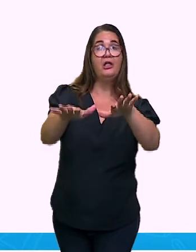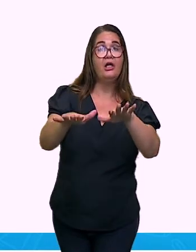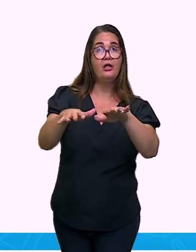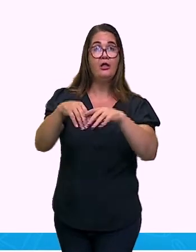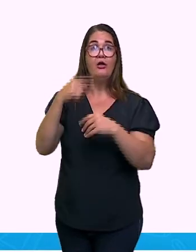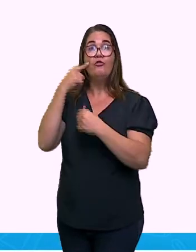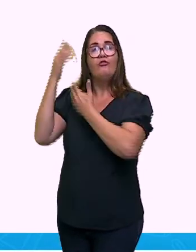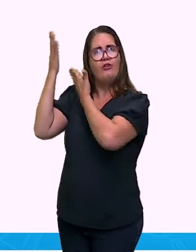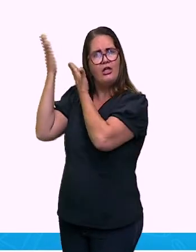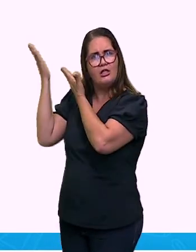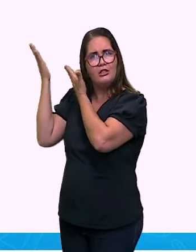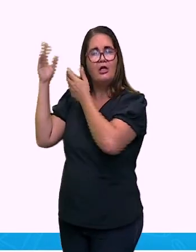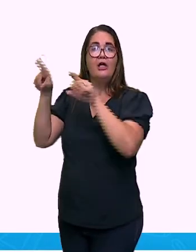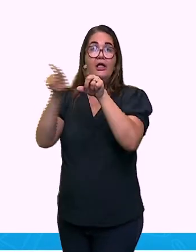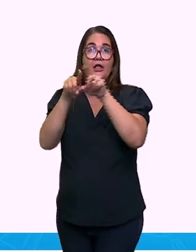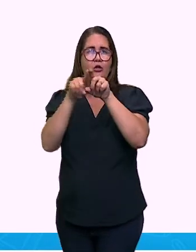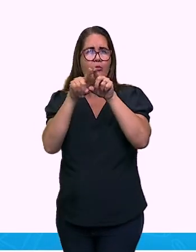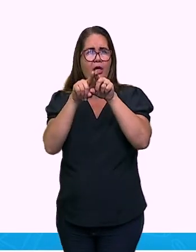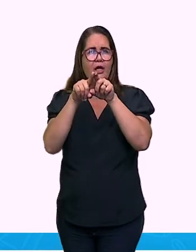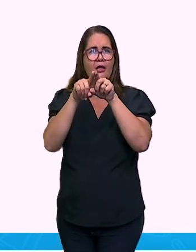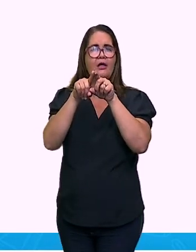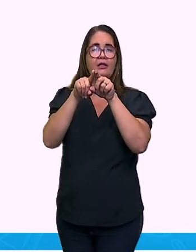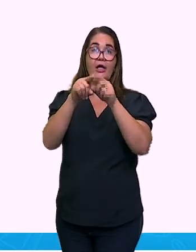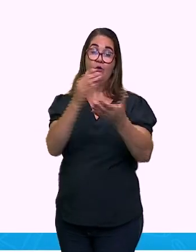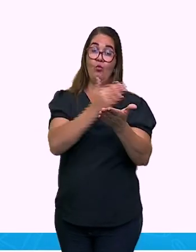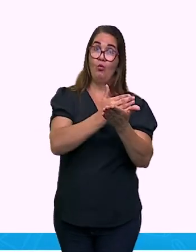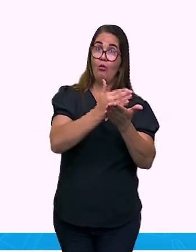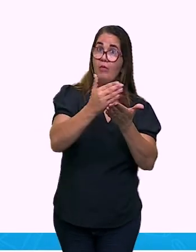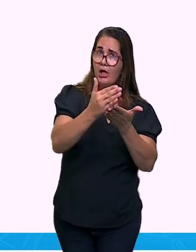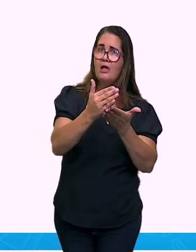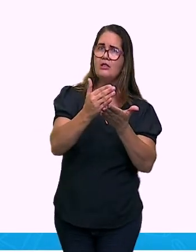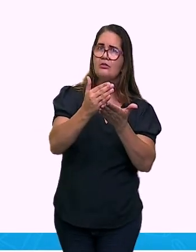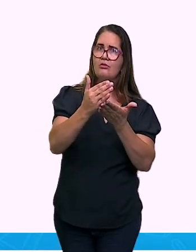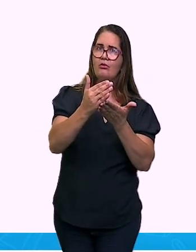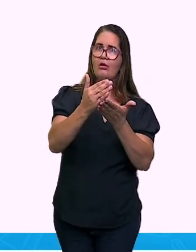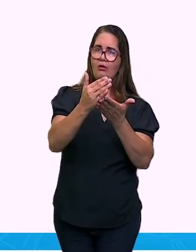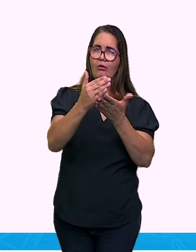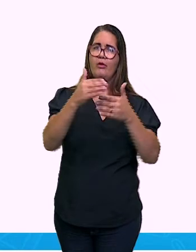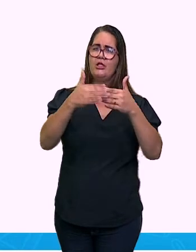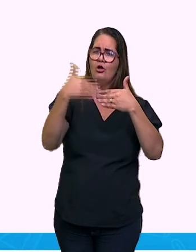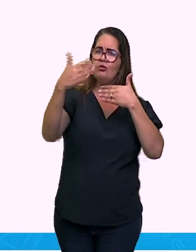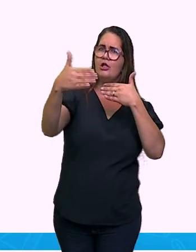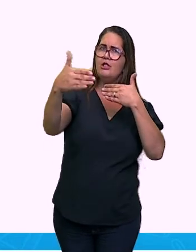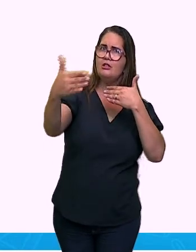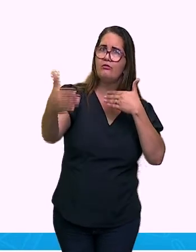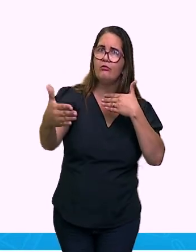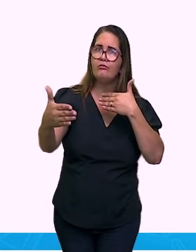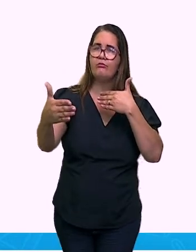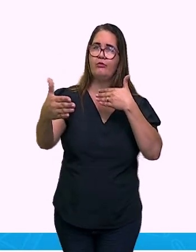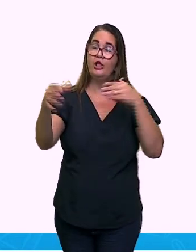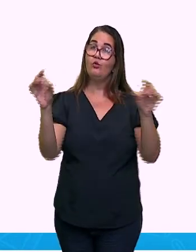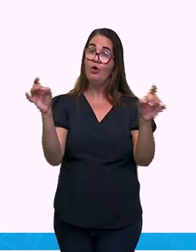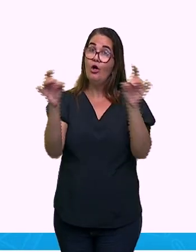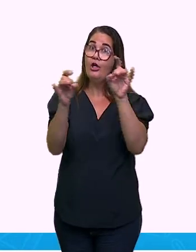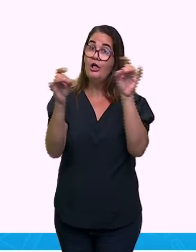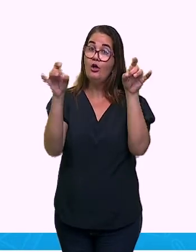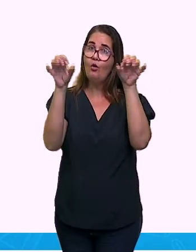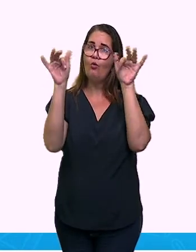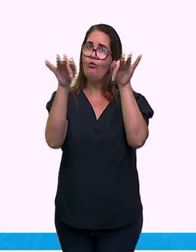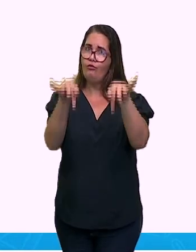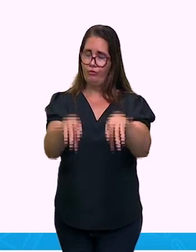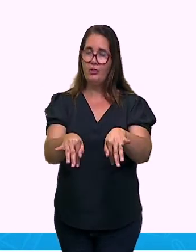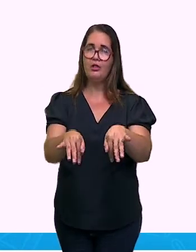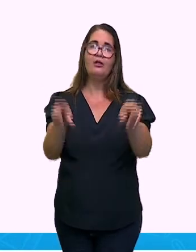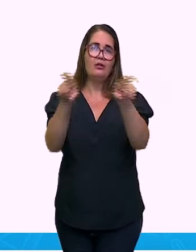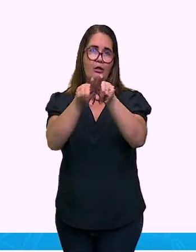entrevista, pessoal, tem a introdução e a apresentação, é o momento onde o entrevistador ele vai